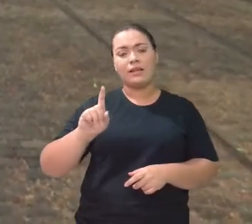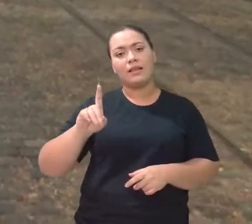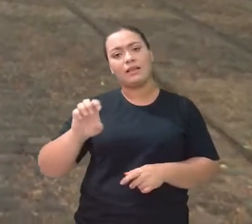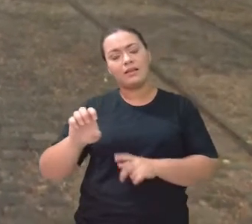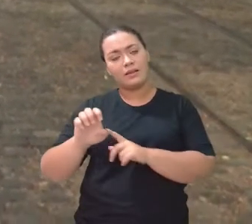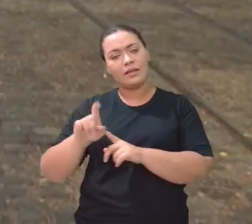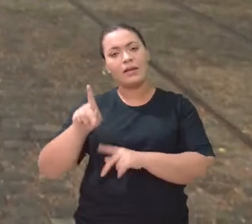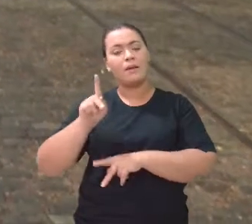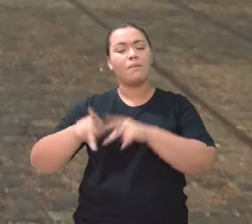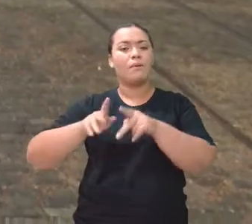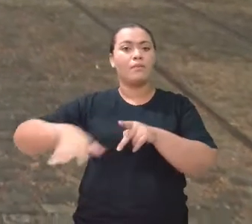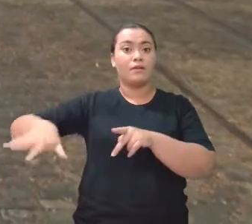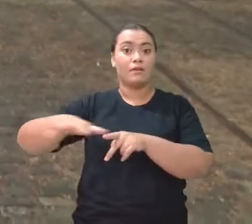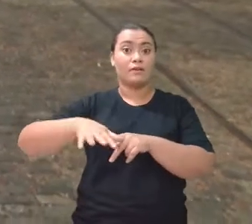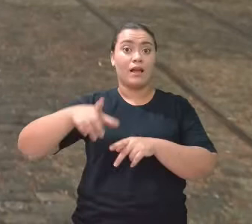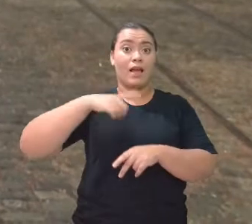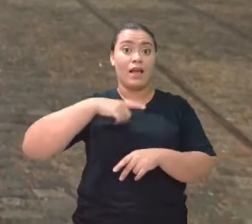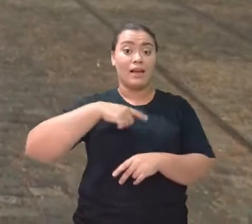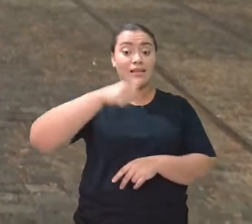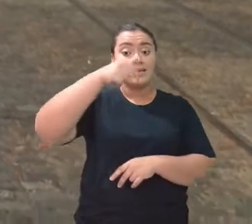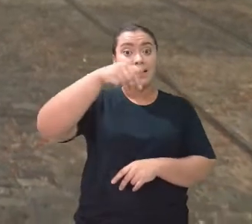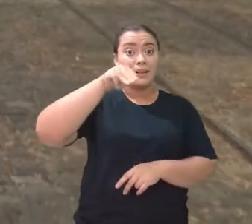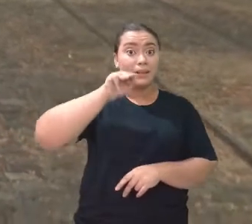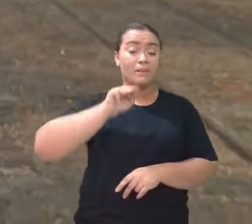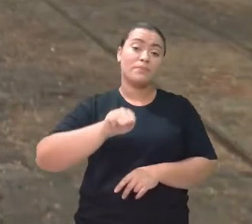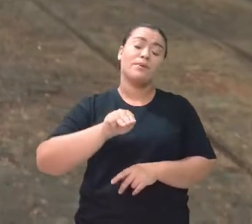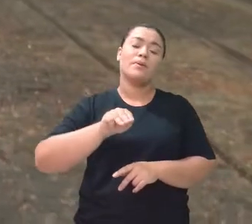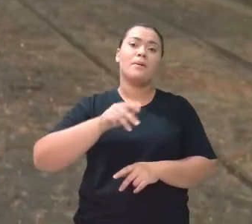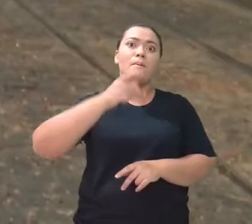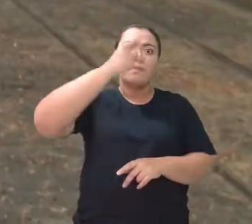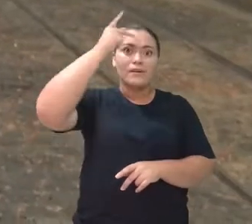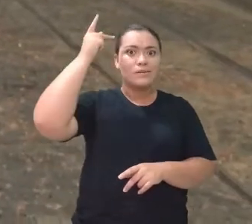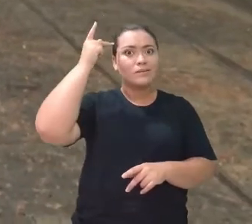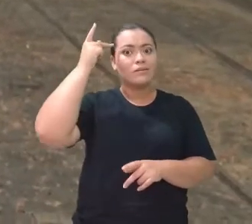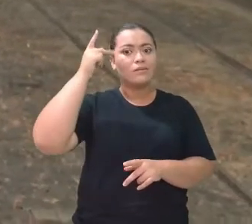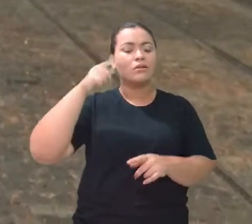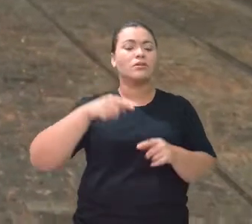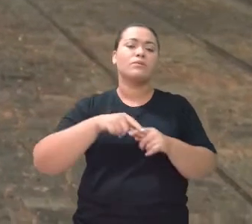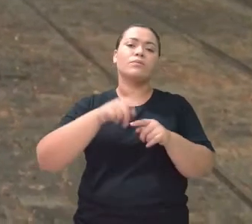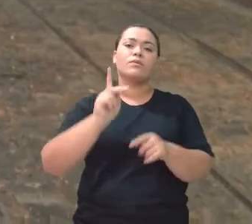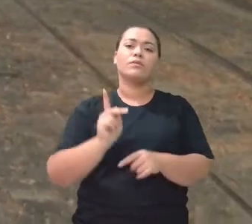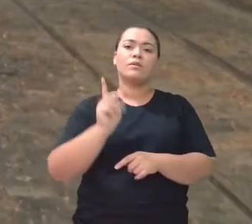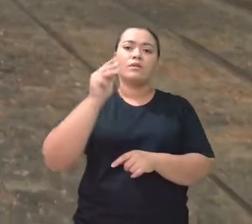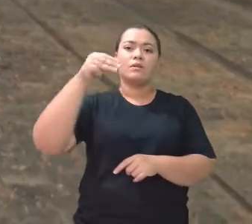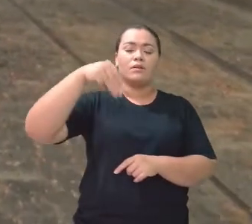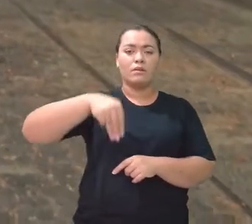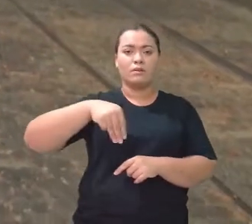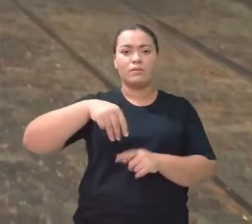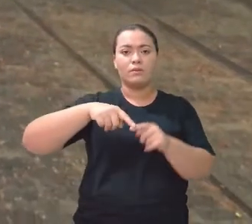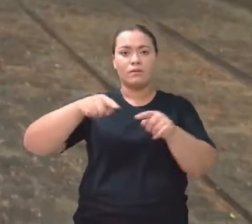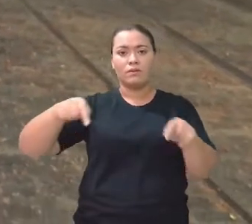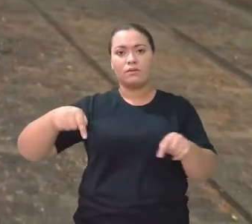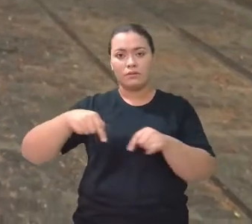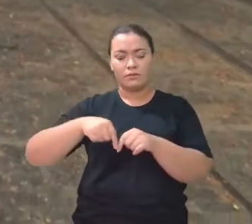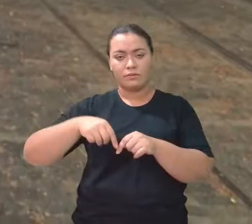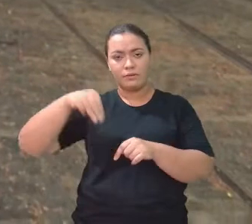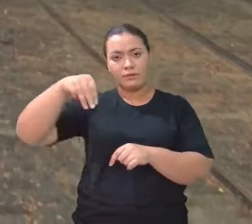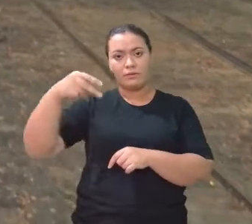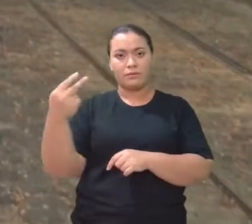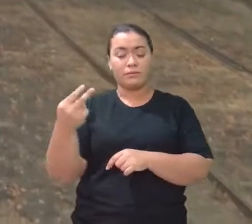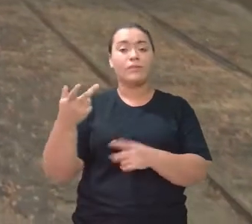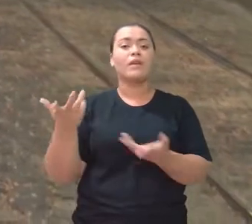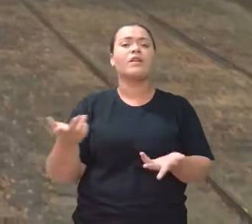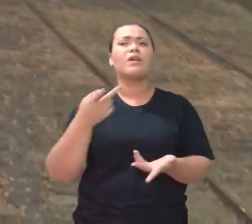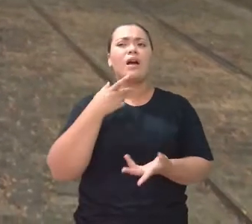incríveis 7.000 habitantes por quilômetro quadrado. É isso mesmo. Então é muita gente num espaço pequeno. Qual vai ser